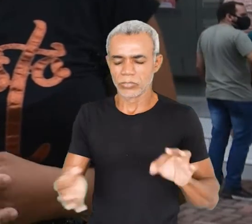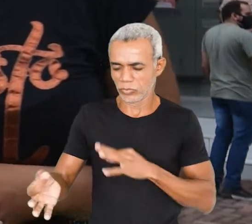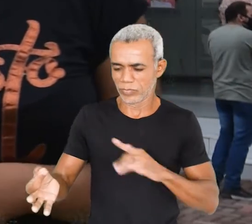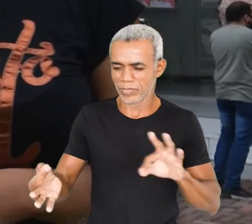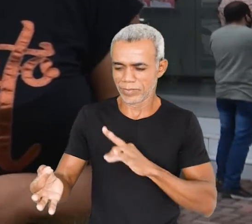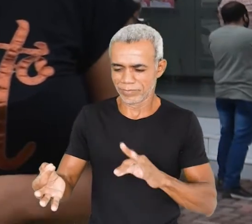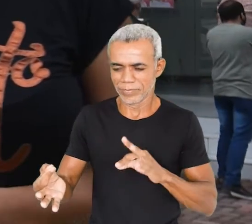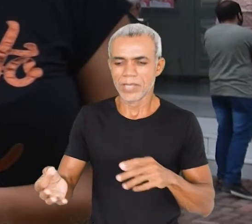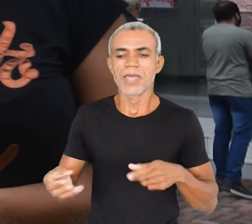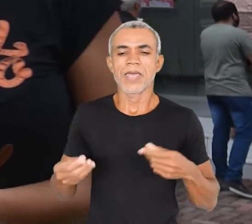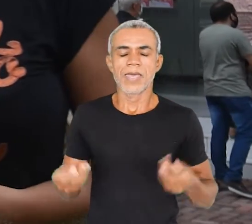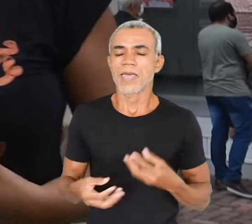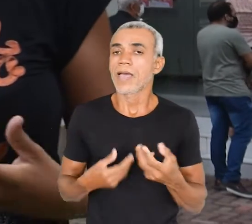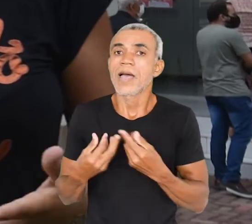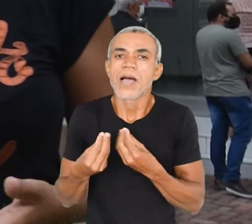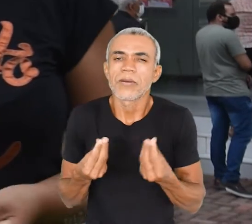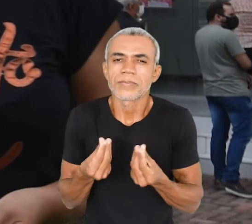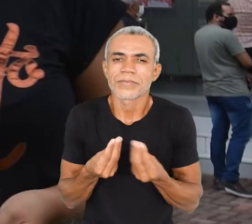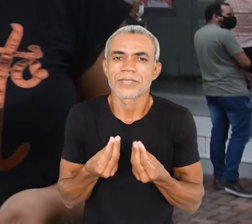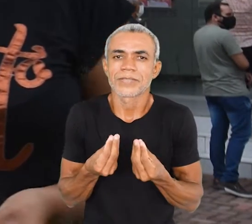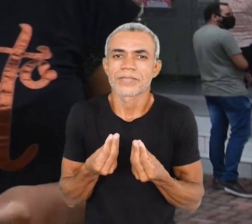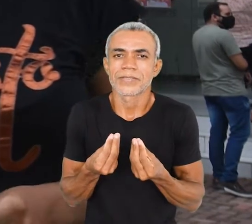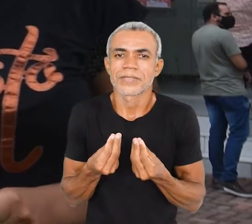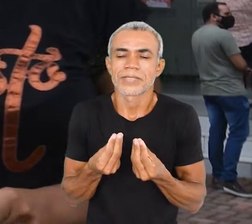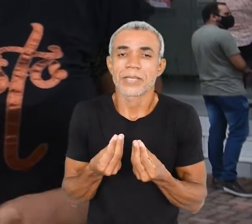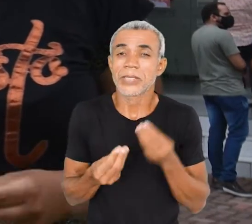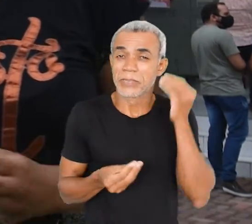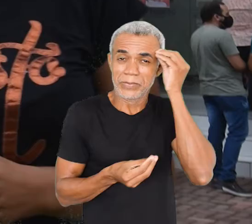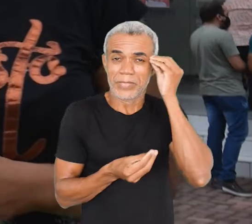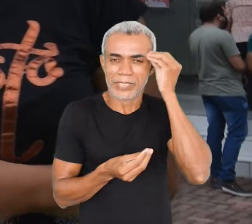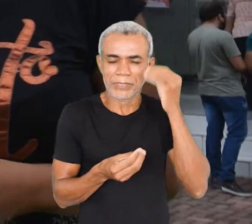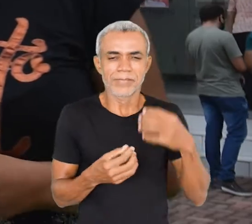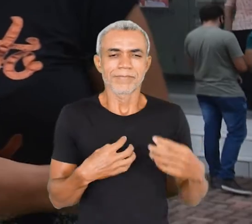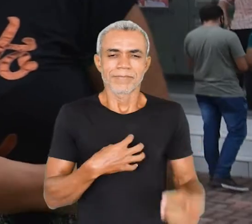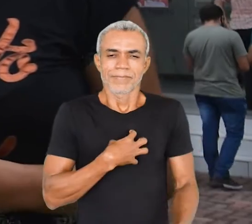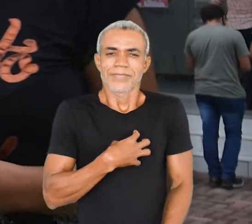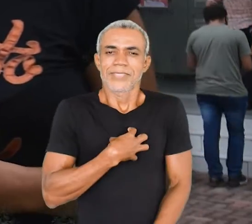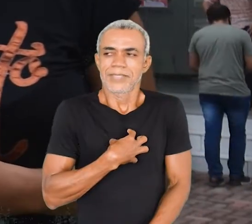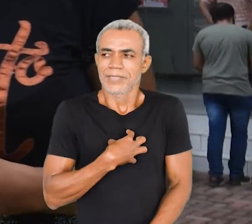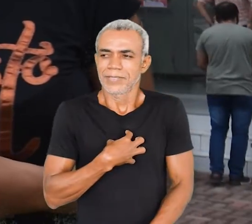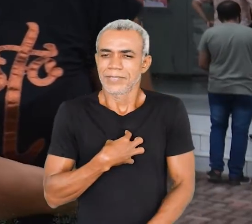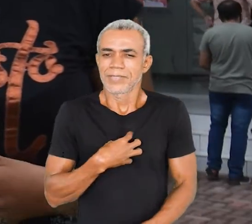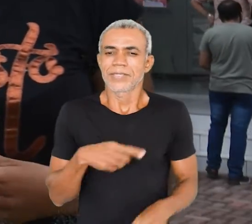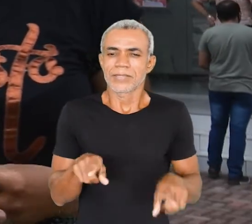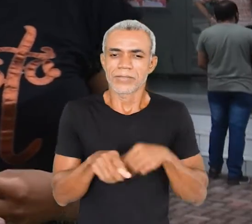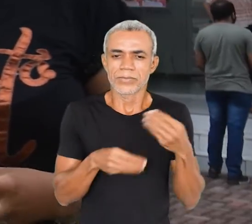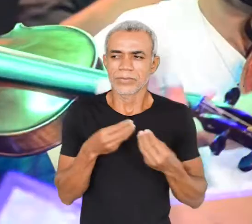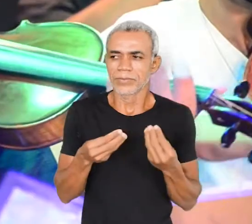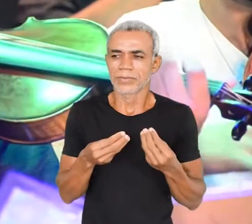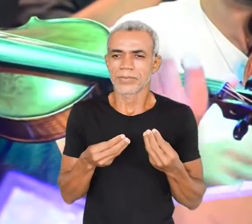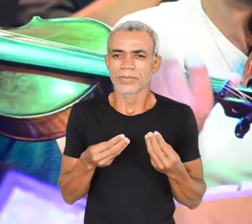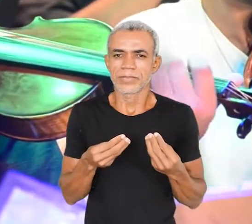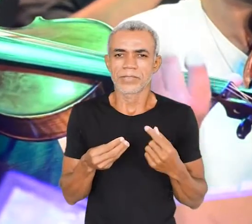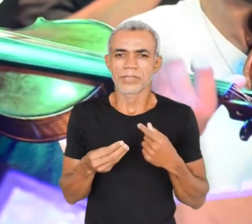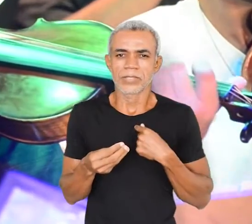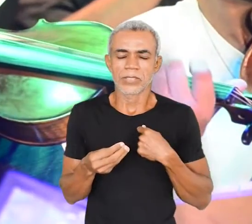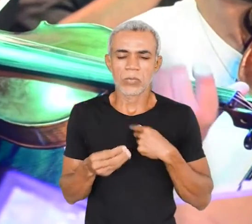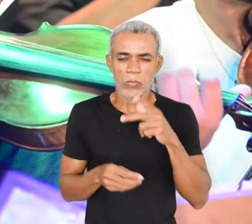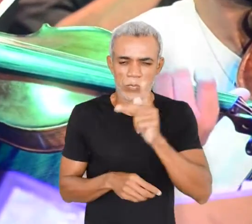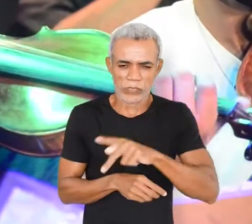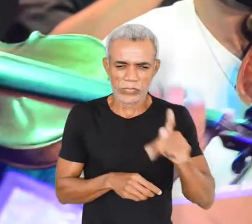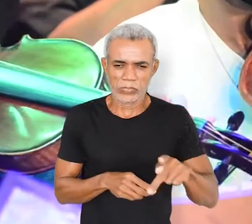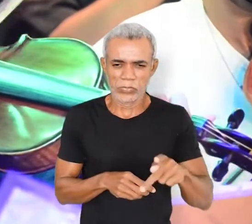que é aquele instrumento e é algo encantador, é algo que só quem passa pela experiência pode sentir. E quando eu olhei pelo